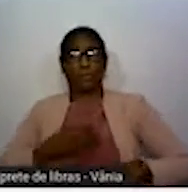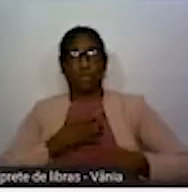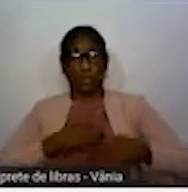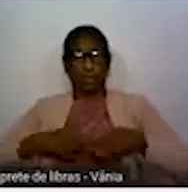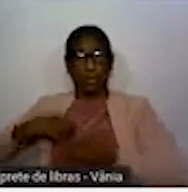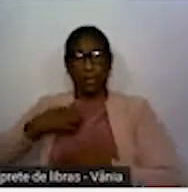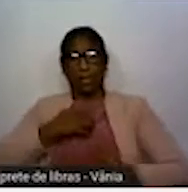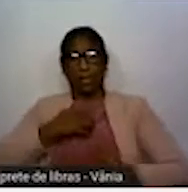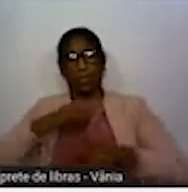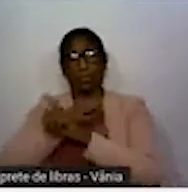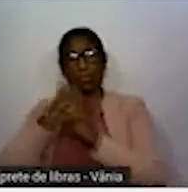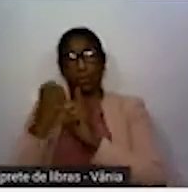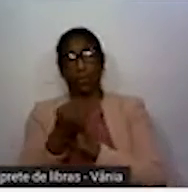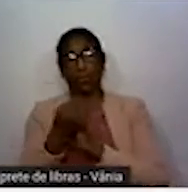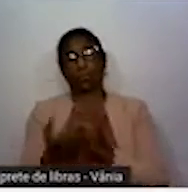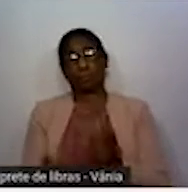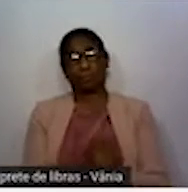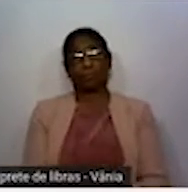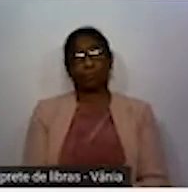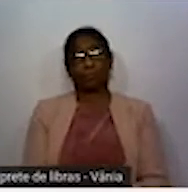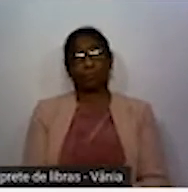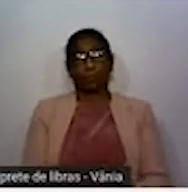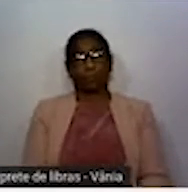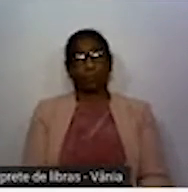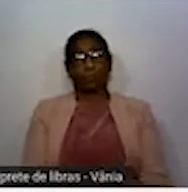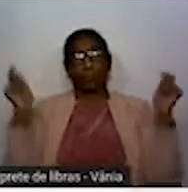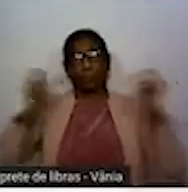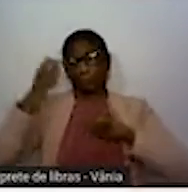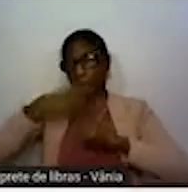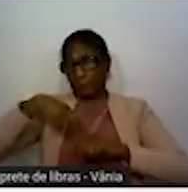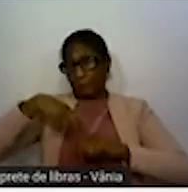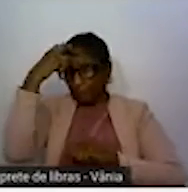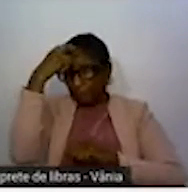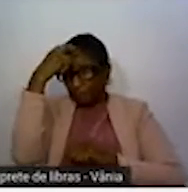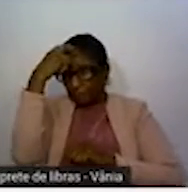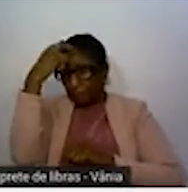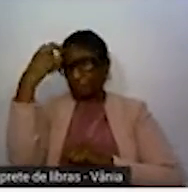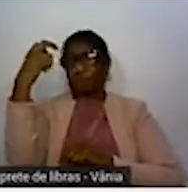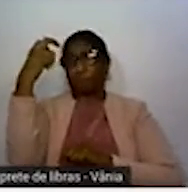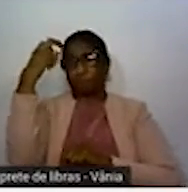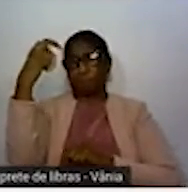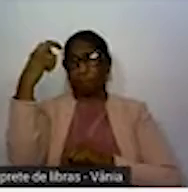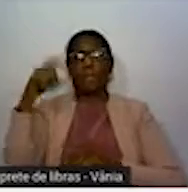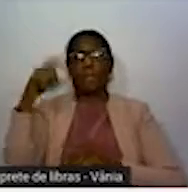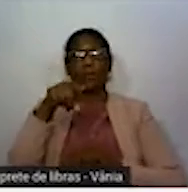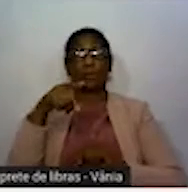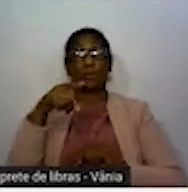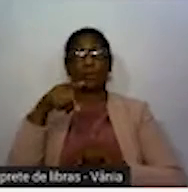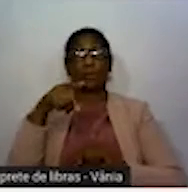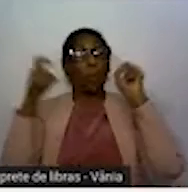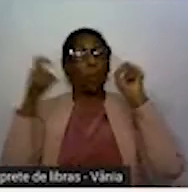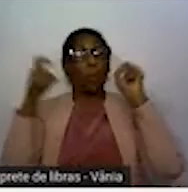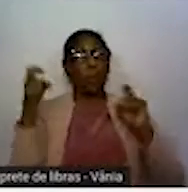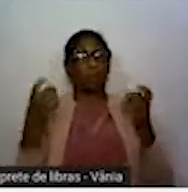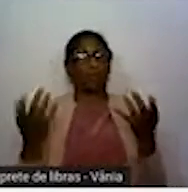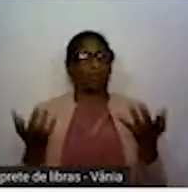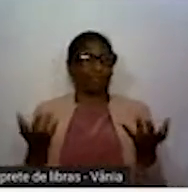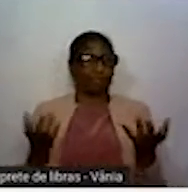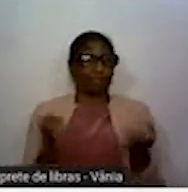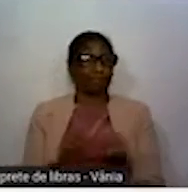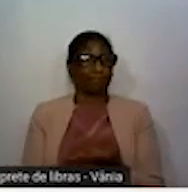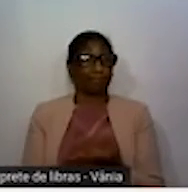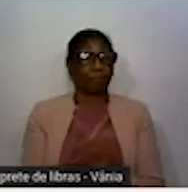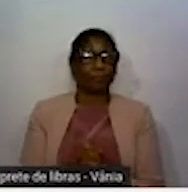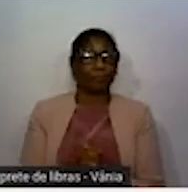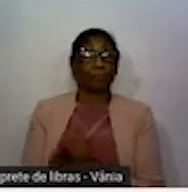capacidade cognitiva dessas crianças e isso nos preocupa muito porque ainda não